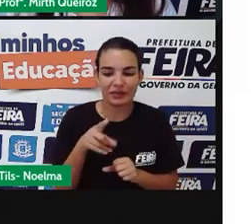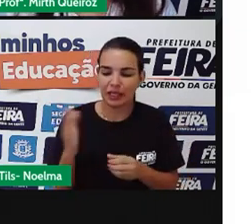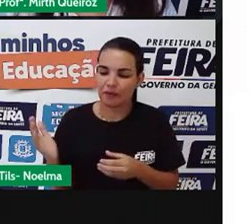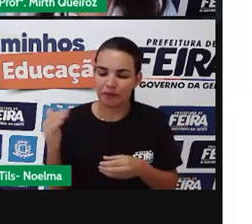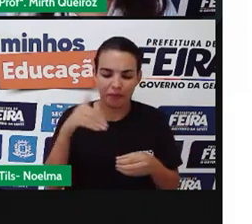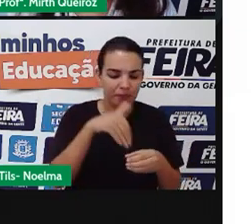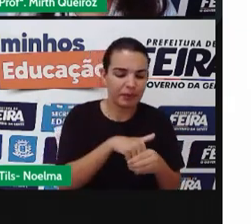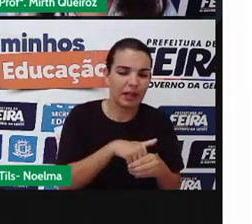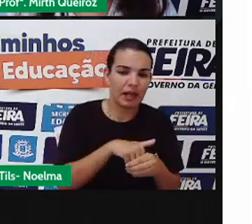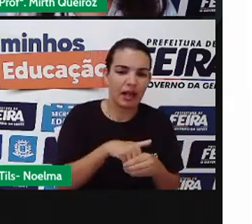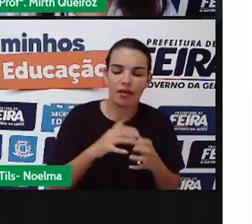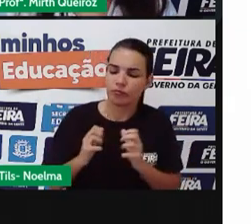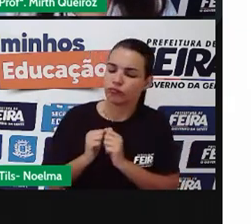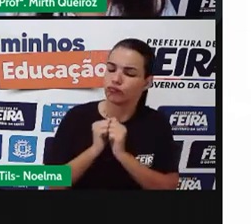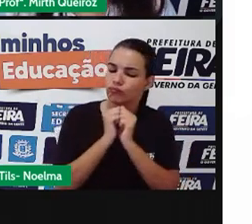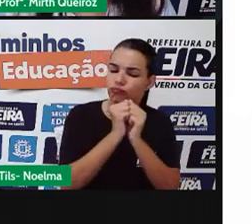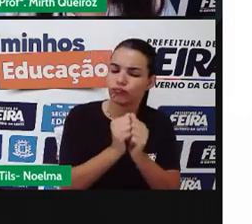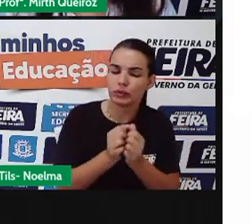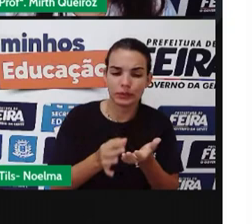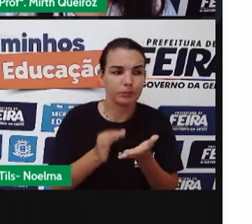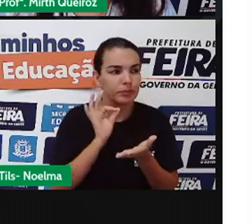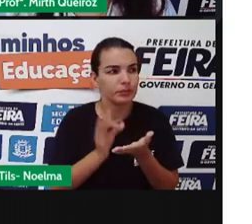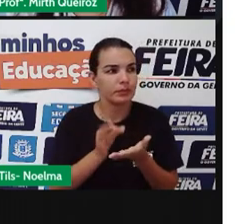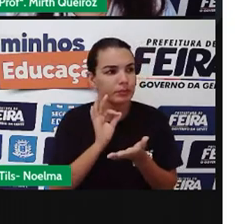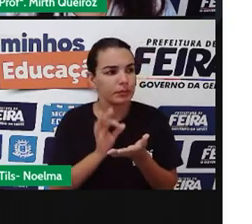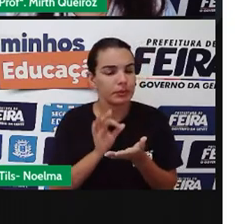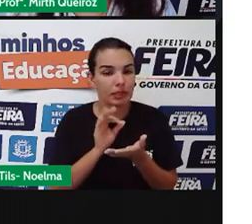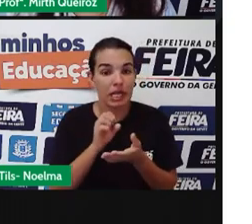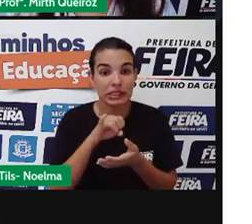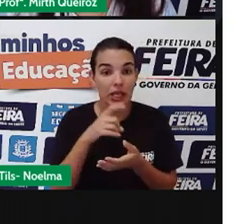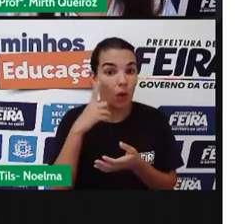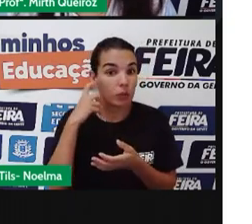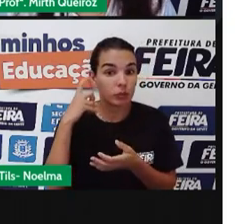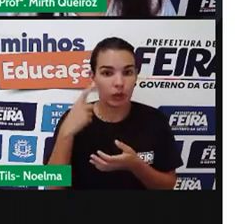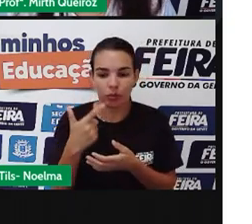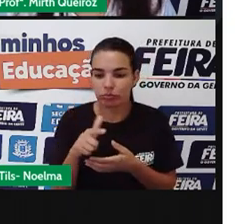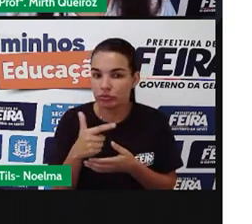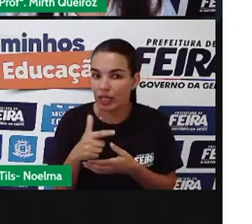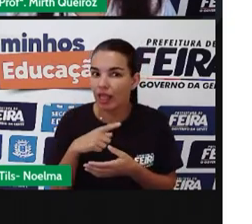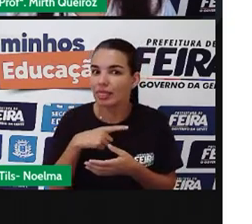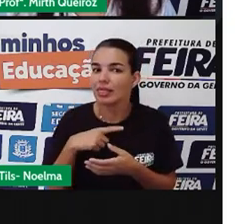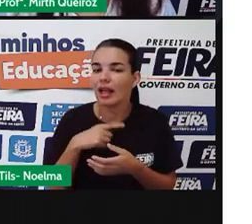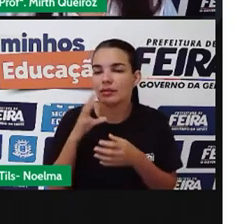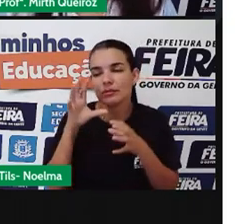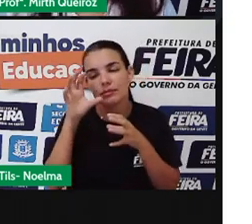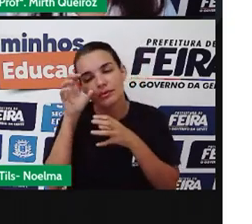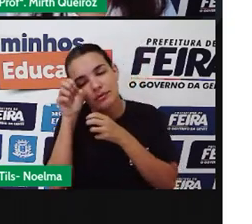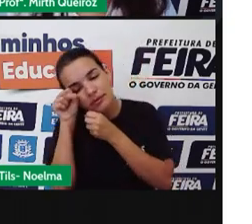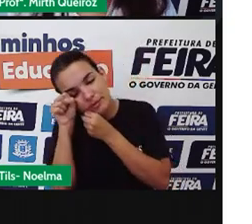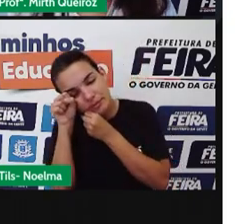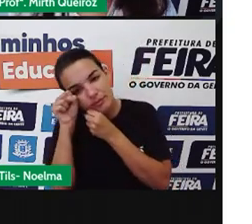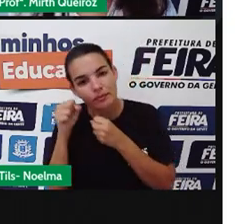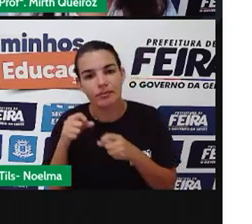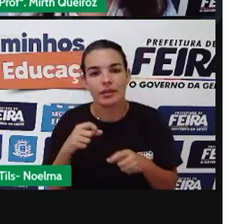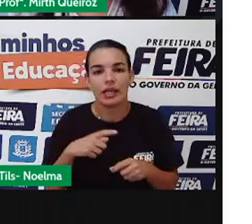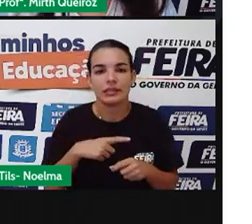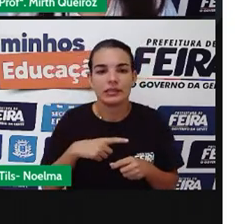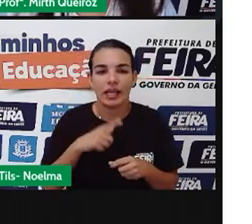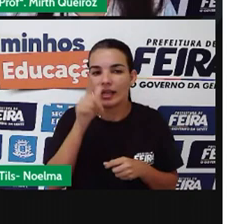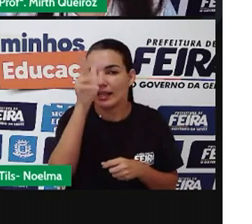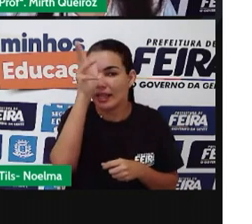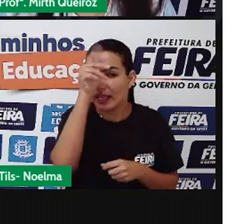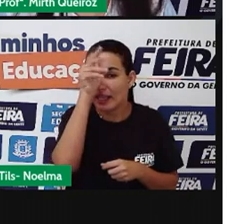cá, vamos juntos tomar chá. Se o som não aparece, tem um sonho e adormece. E sai galo do